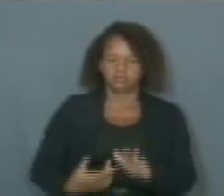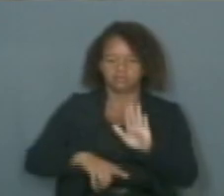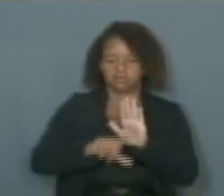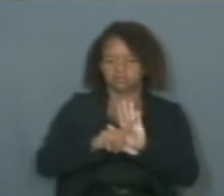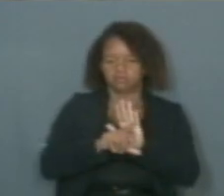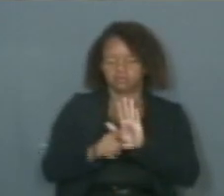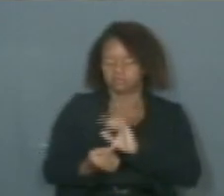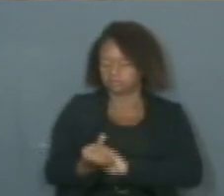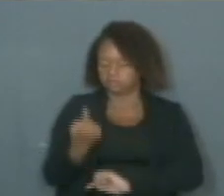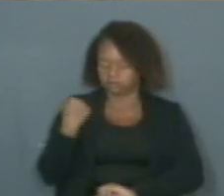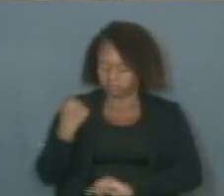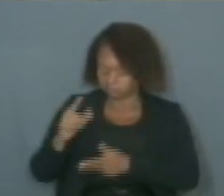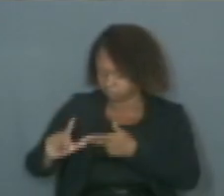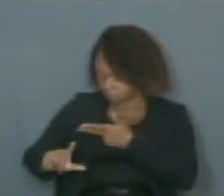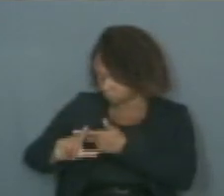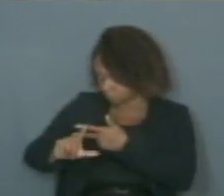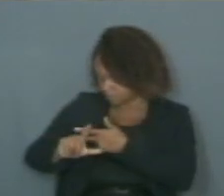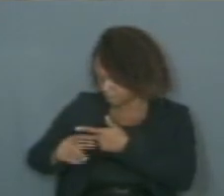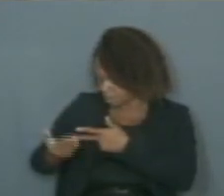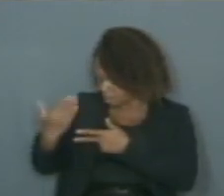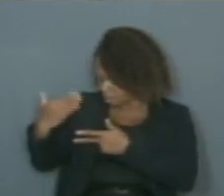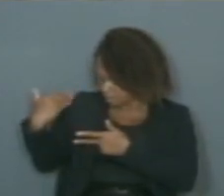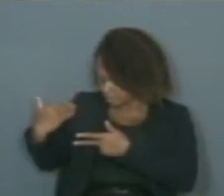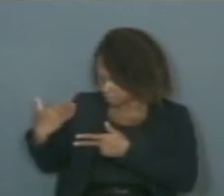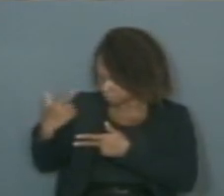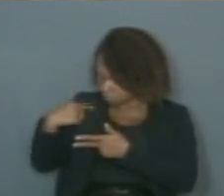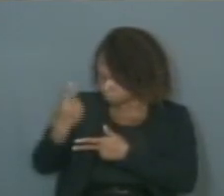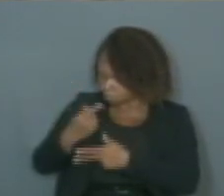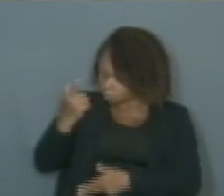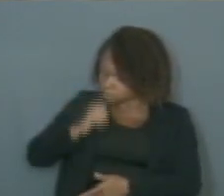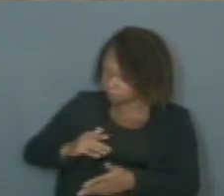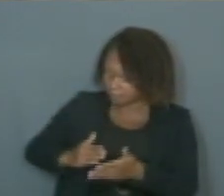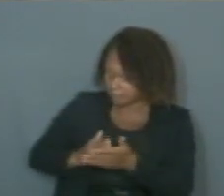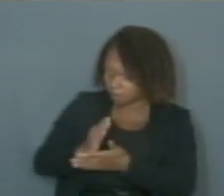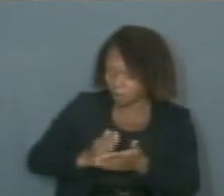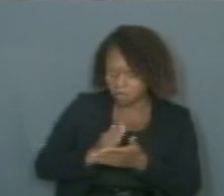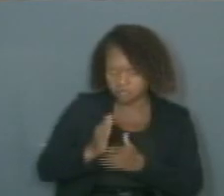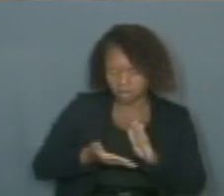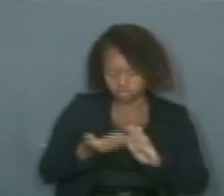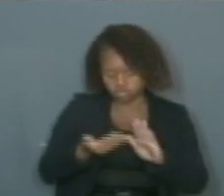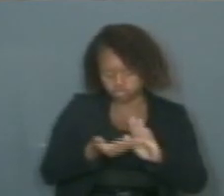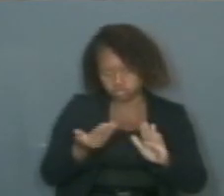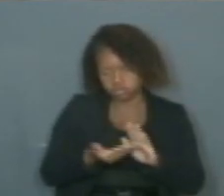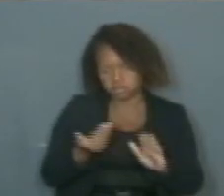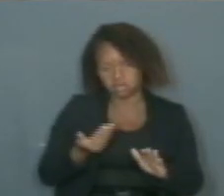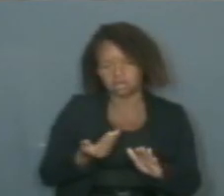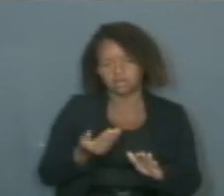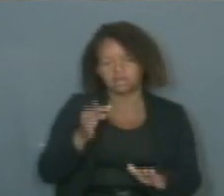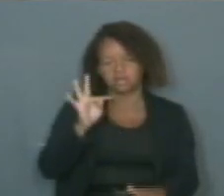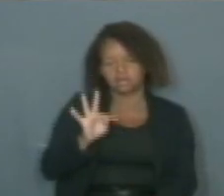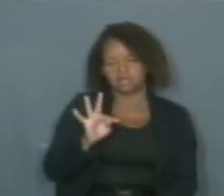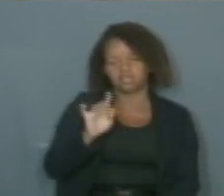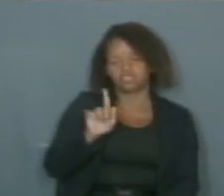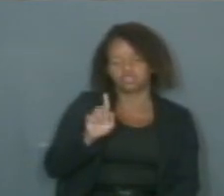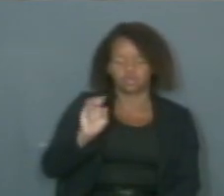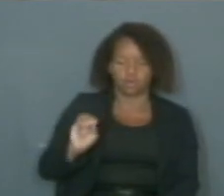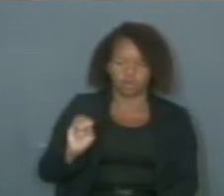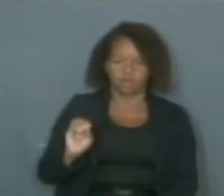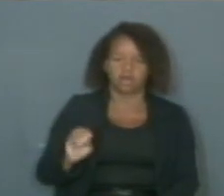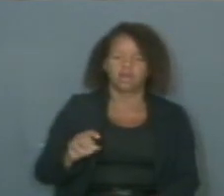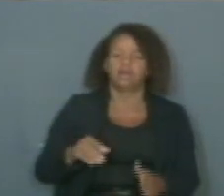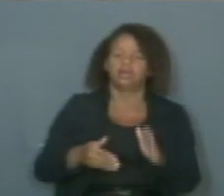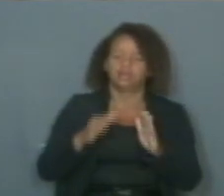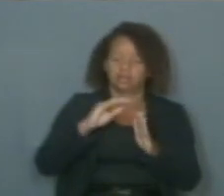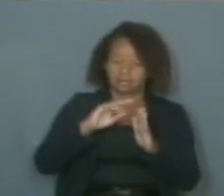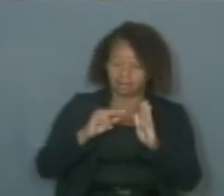legislatura passada, a gente conseguiu também aqui aprovar a isenção do TGO, taxa